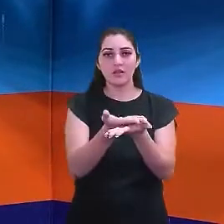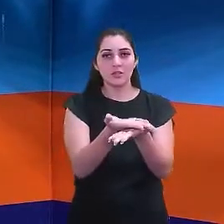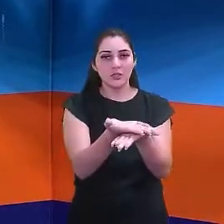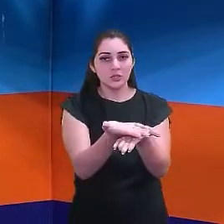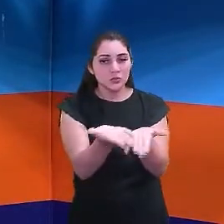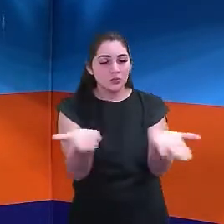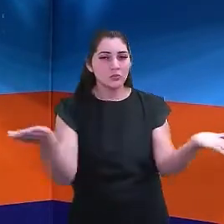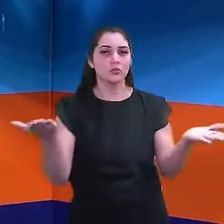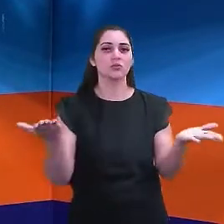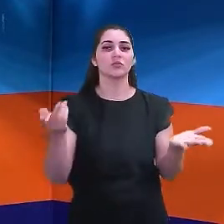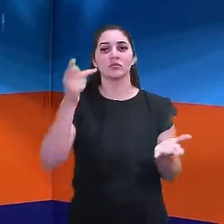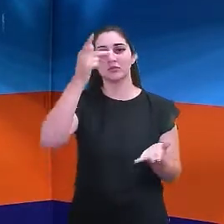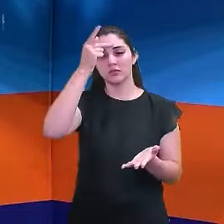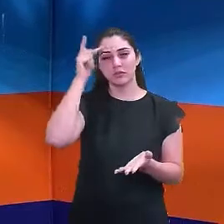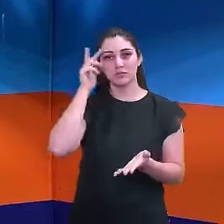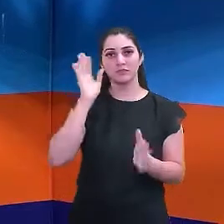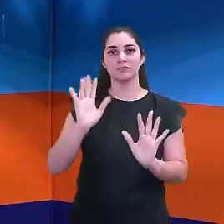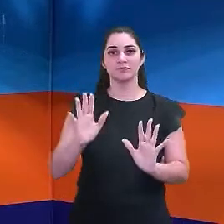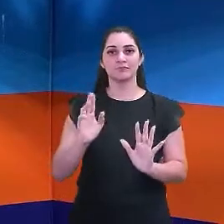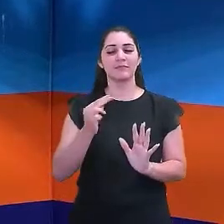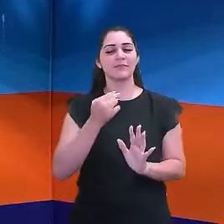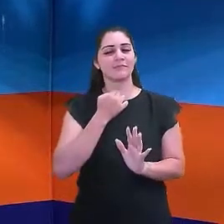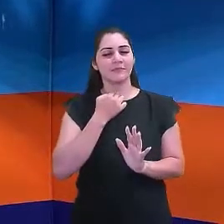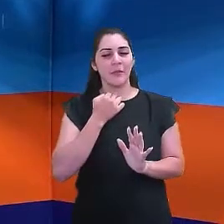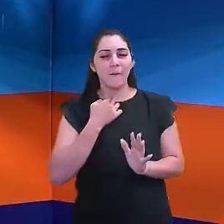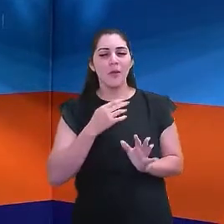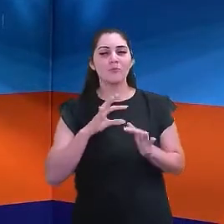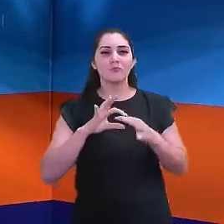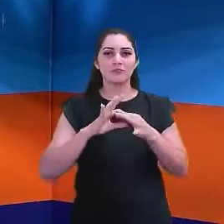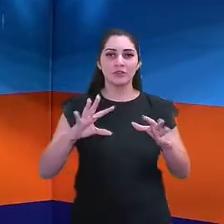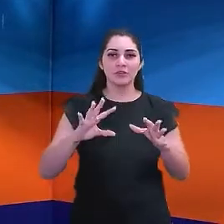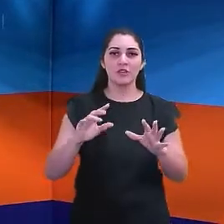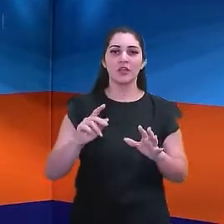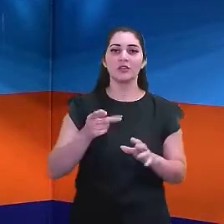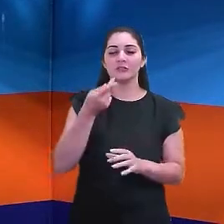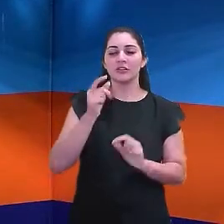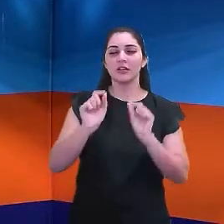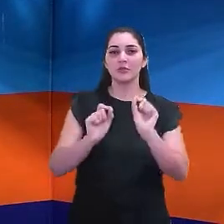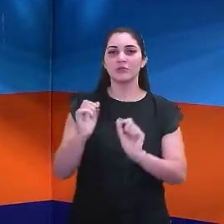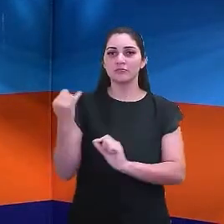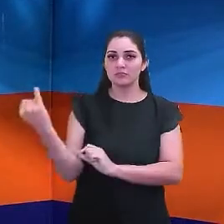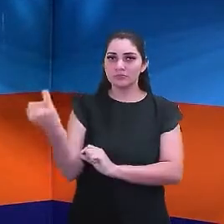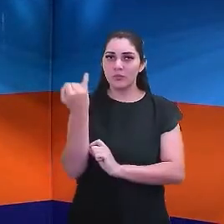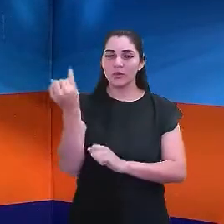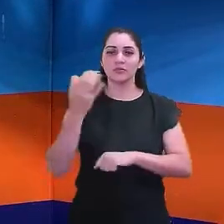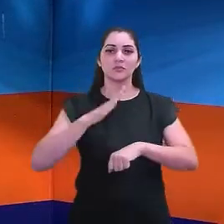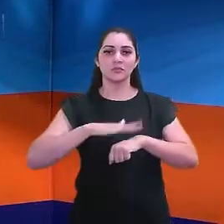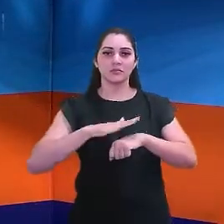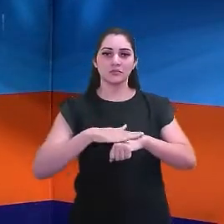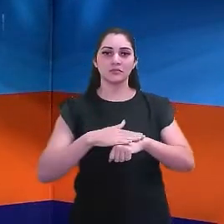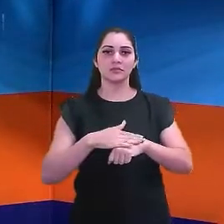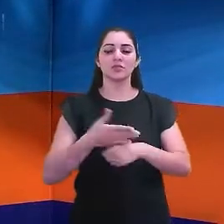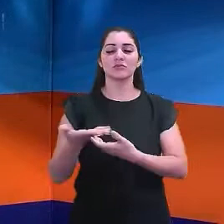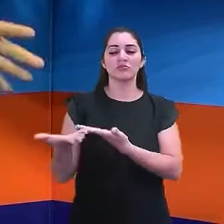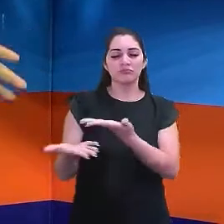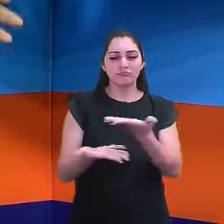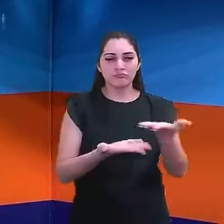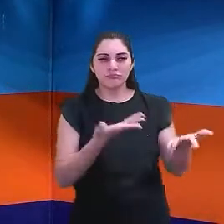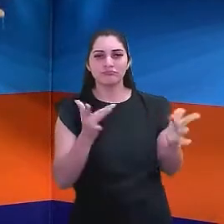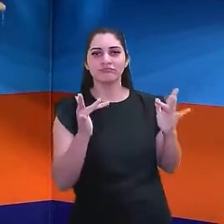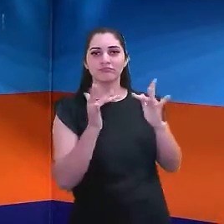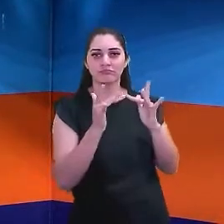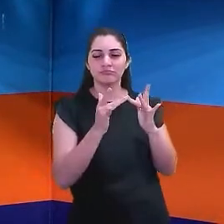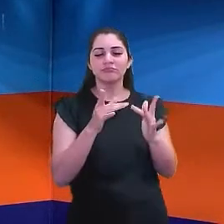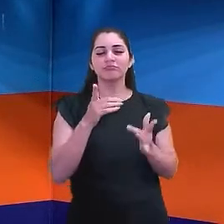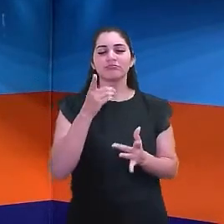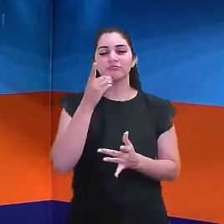envolvidos. Não posso aqui deixar de registrar a importância desse momento aqui. Tem relação íntima com a professora